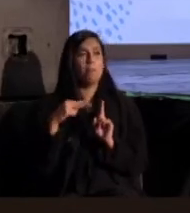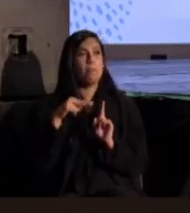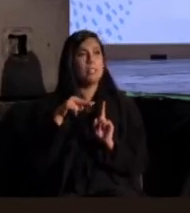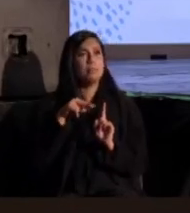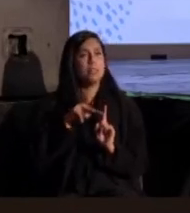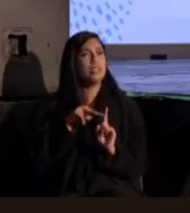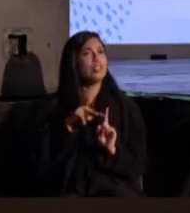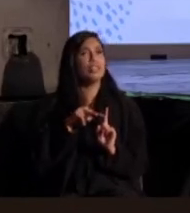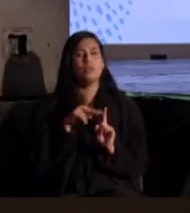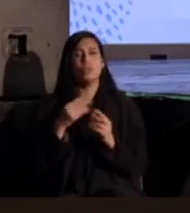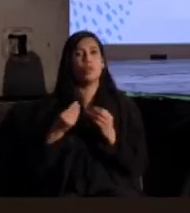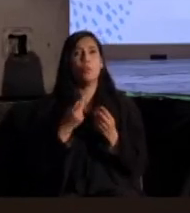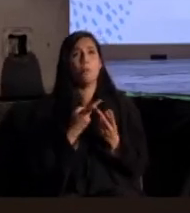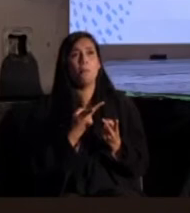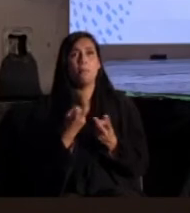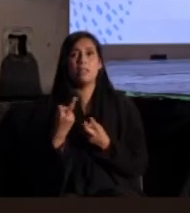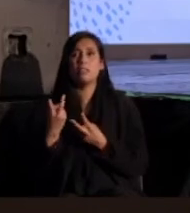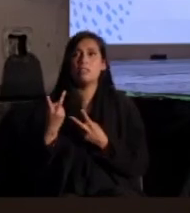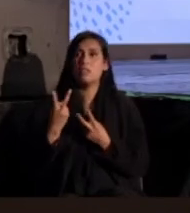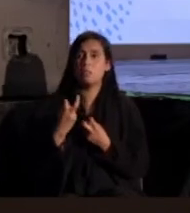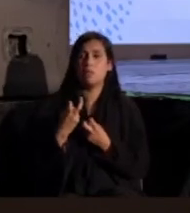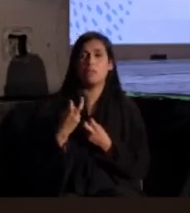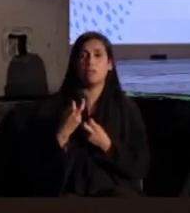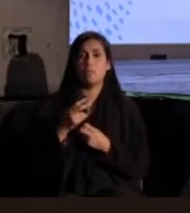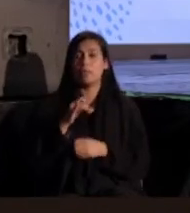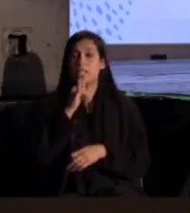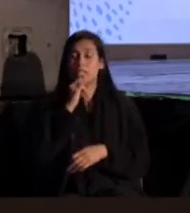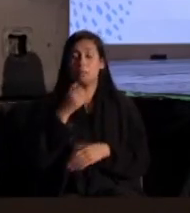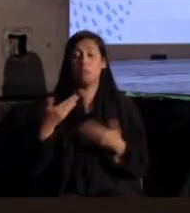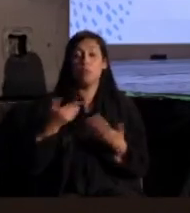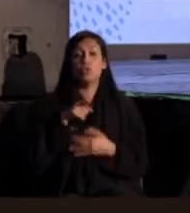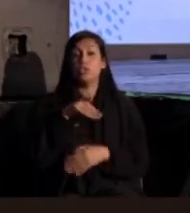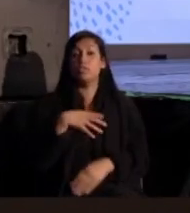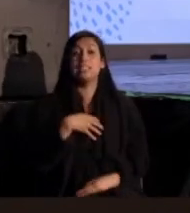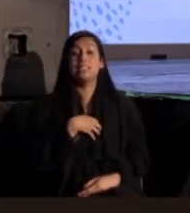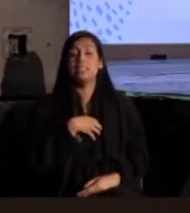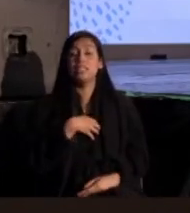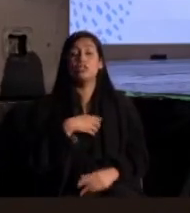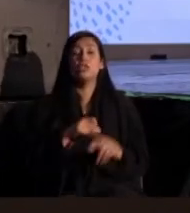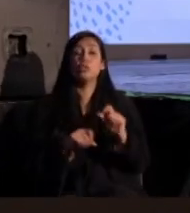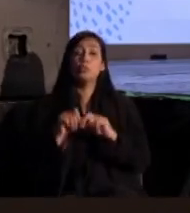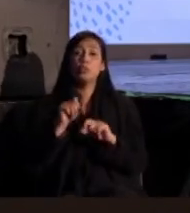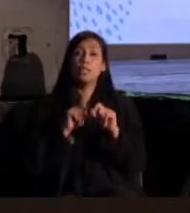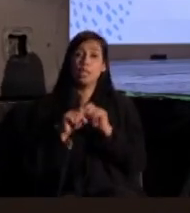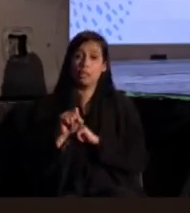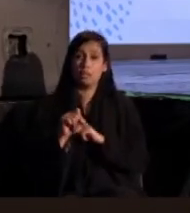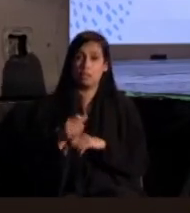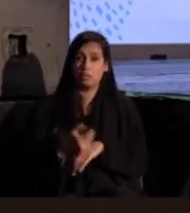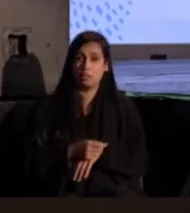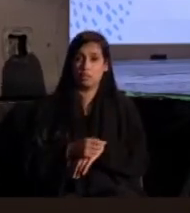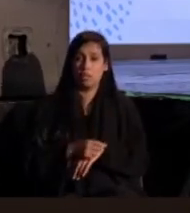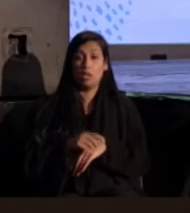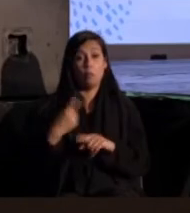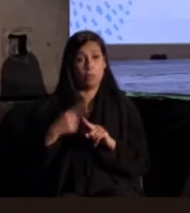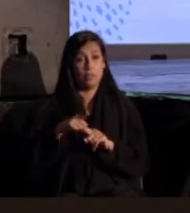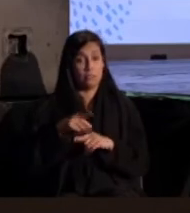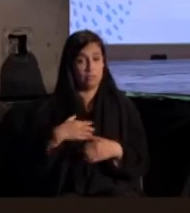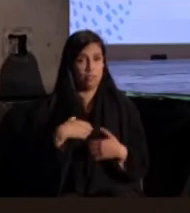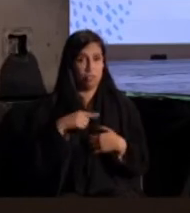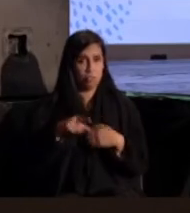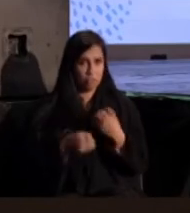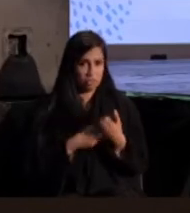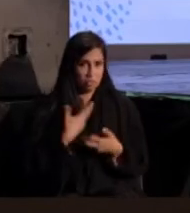conexão tem a ver com, por exemplo, o que você está sentindo? Que é uma pergunta da clínica também, psicanalítica, uma pergunta da